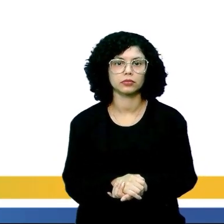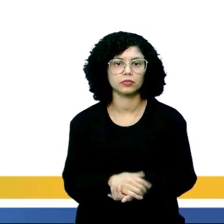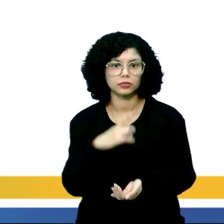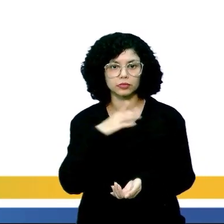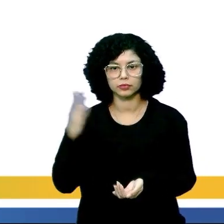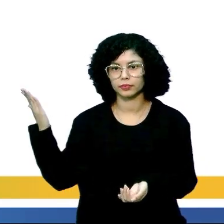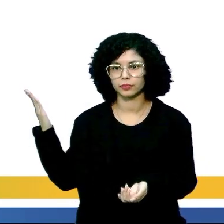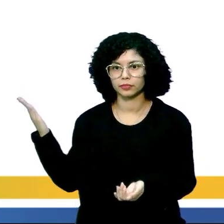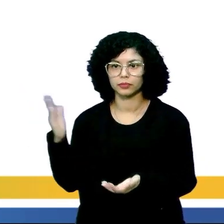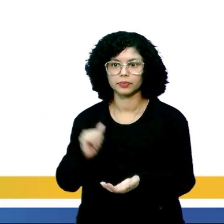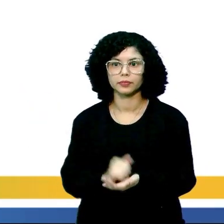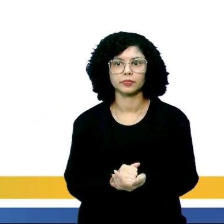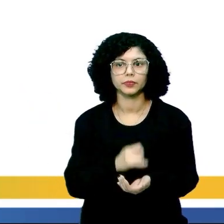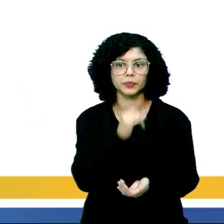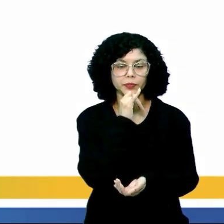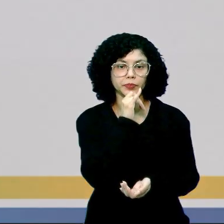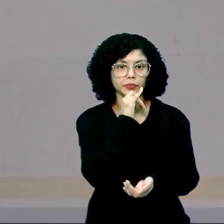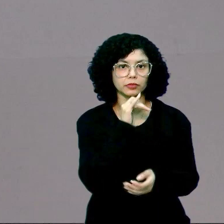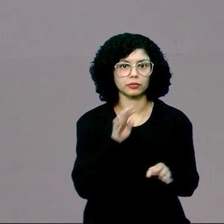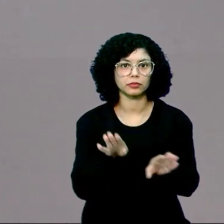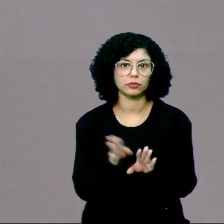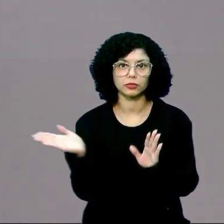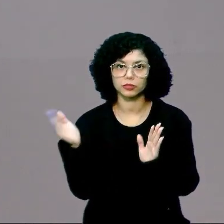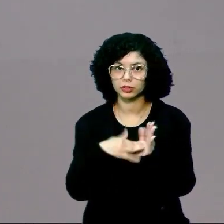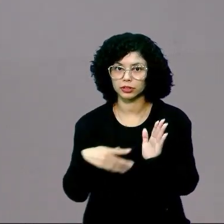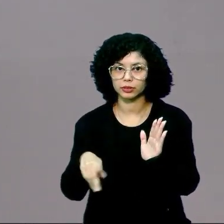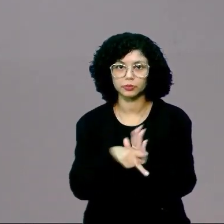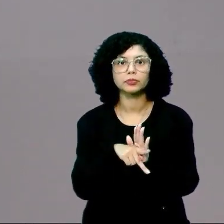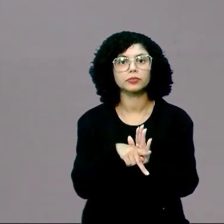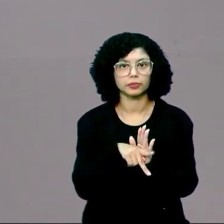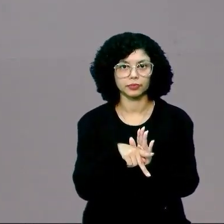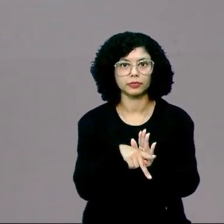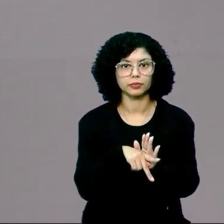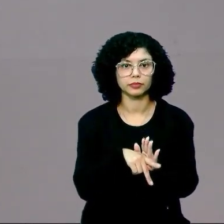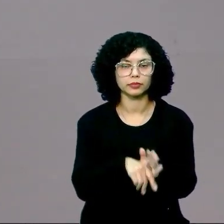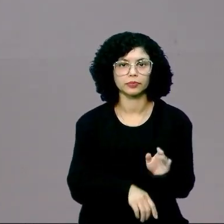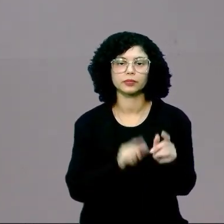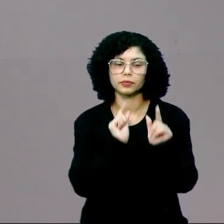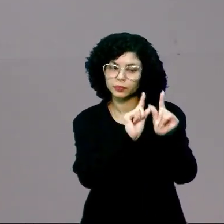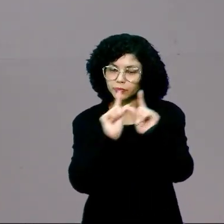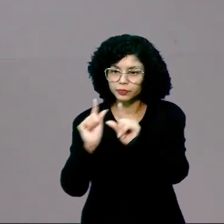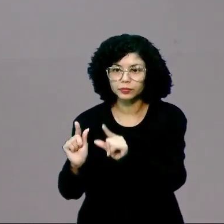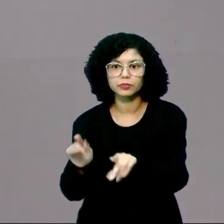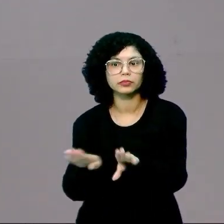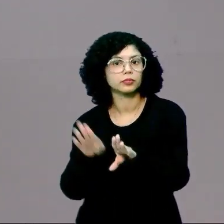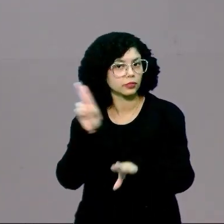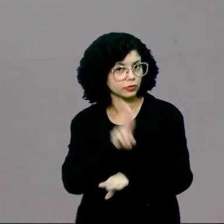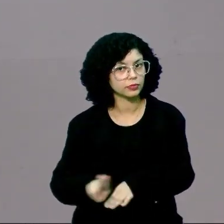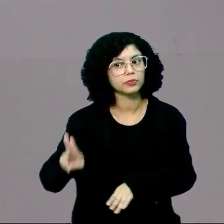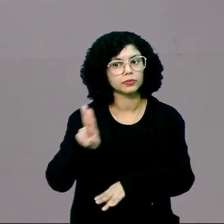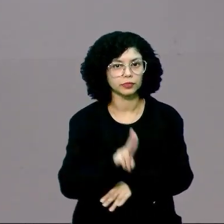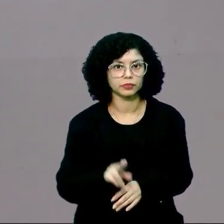Aí temos alguns exemplos, né, galera? Até a própria charge, as tirinhas, que são